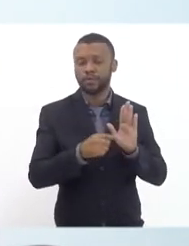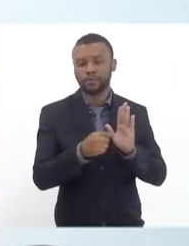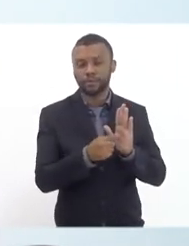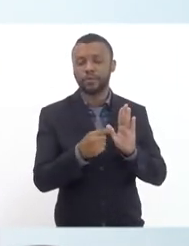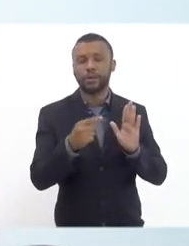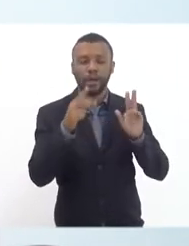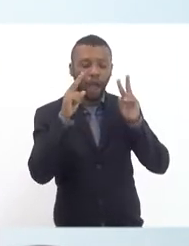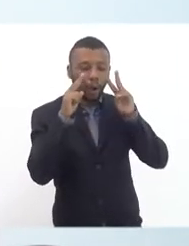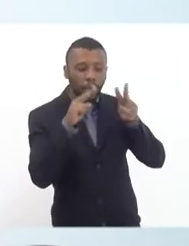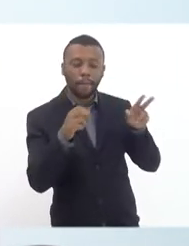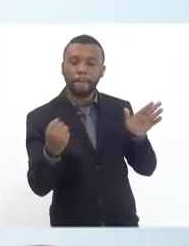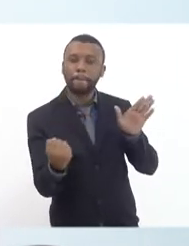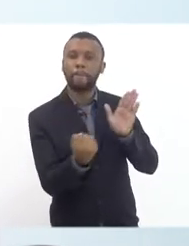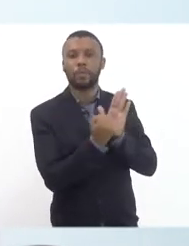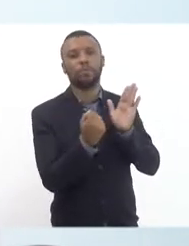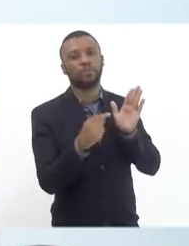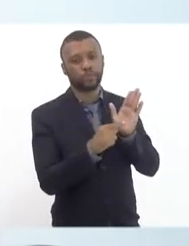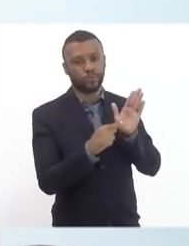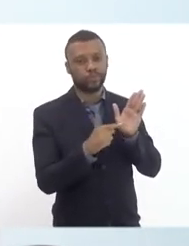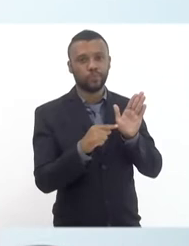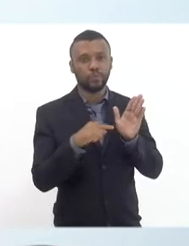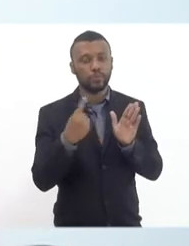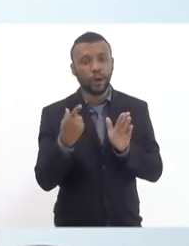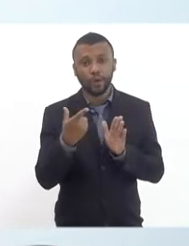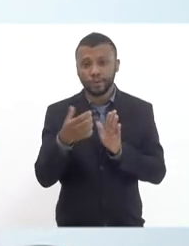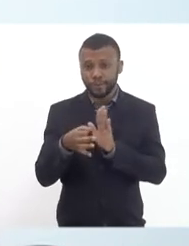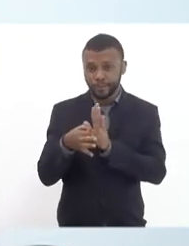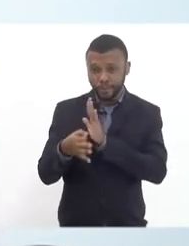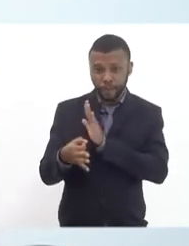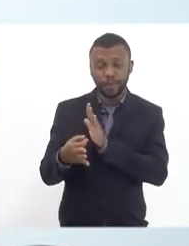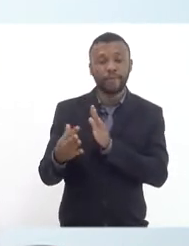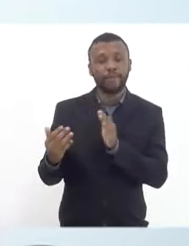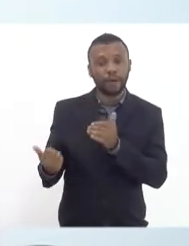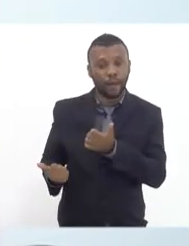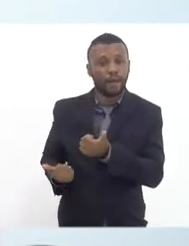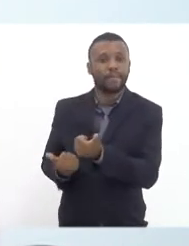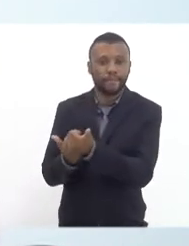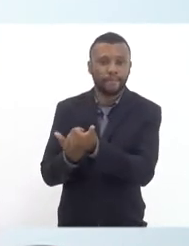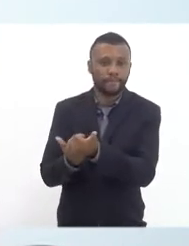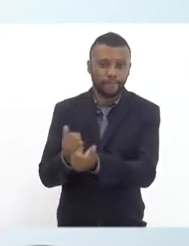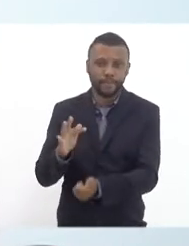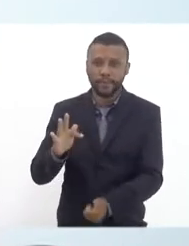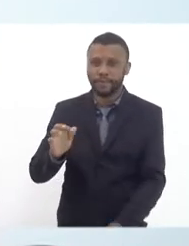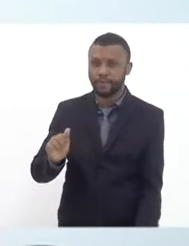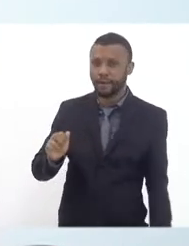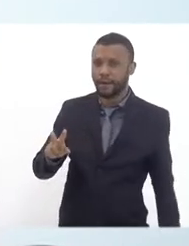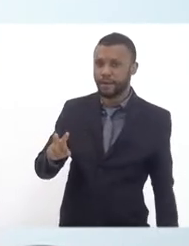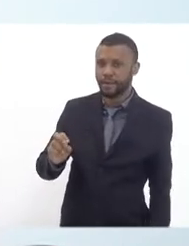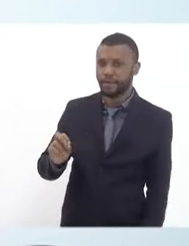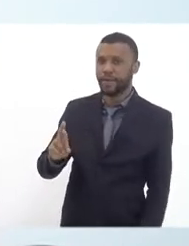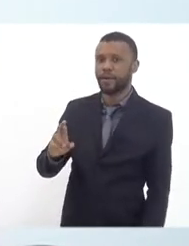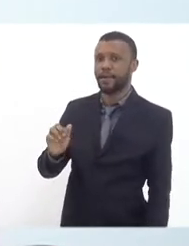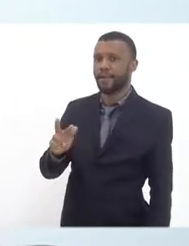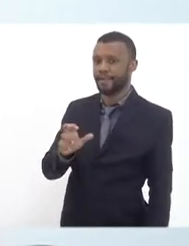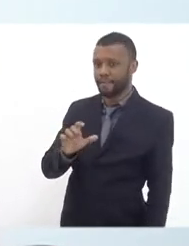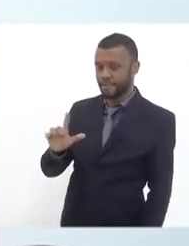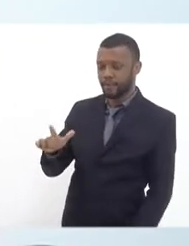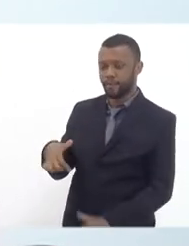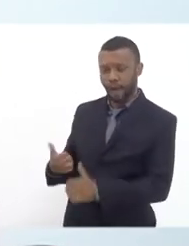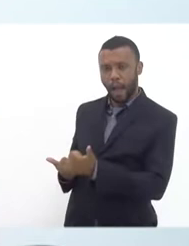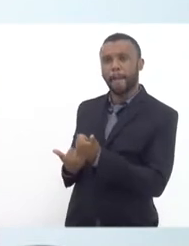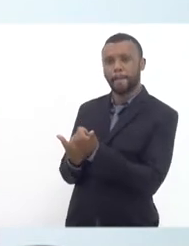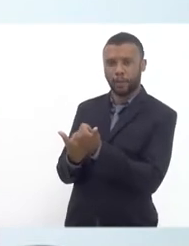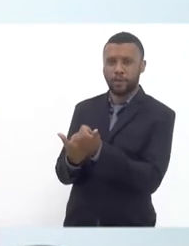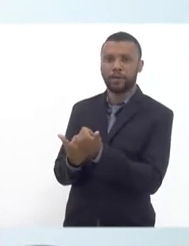do Clube Tamoio. Então, assim, o nosso parecer foi favorável em relação ao tombamento pelo estado. E aí, logo em seguida, a